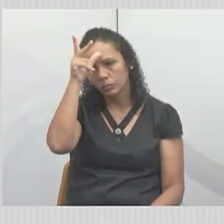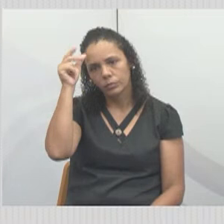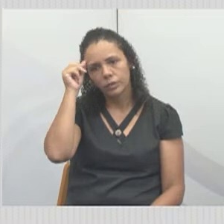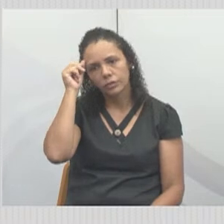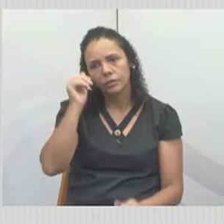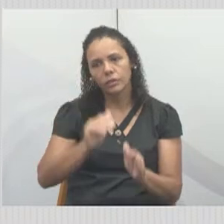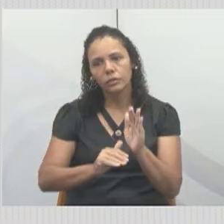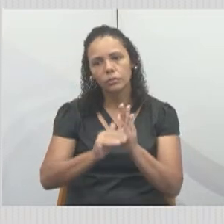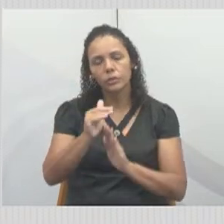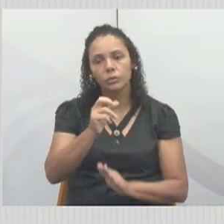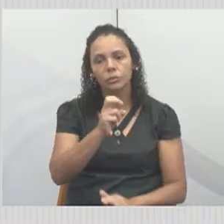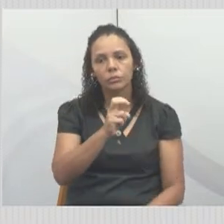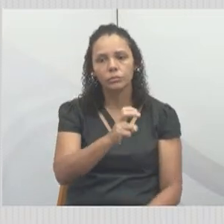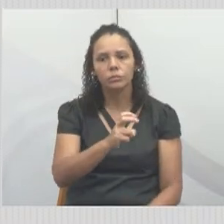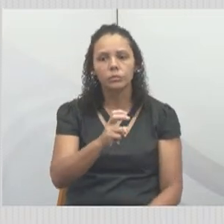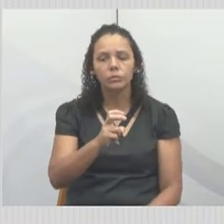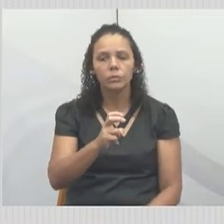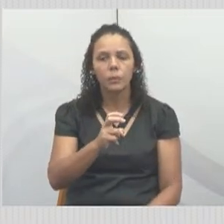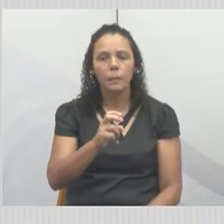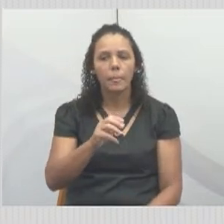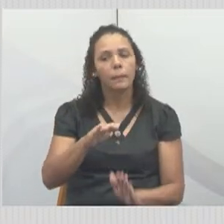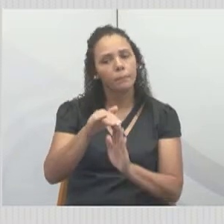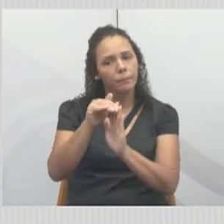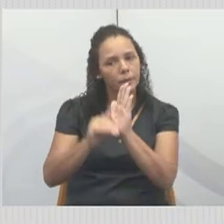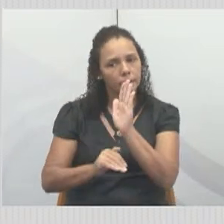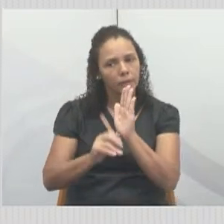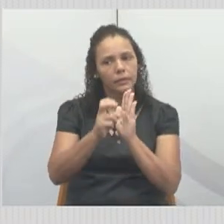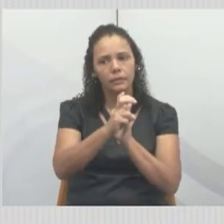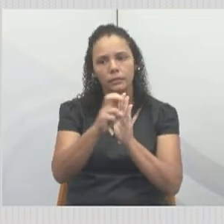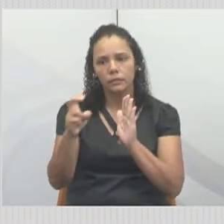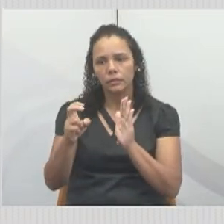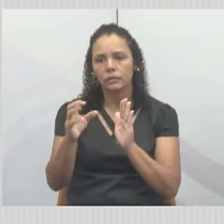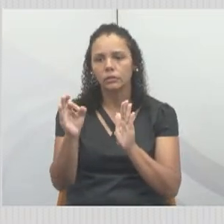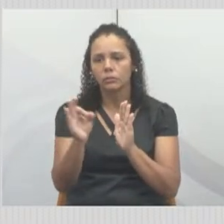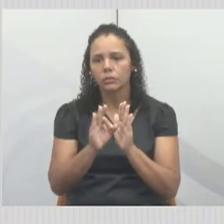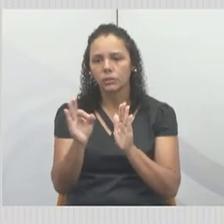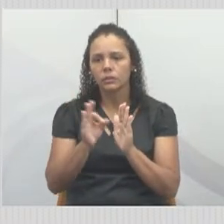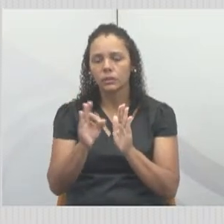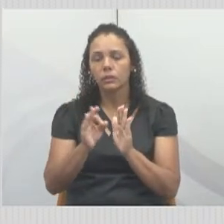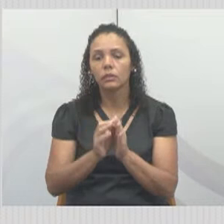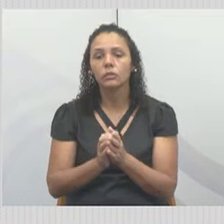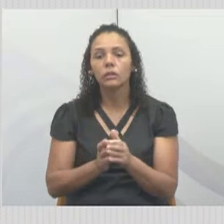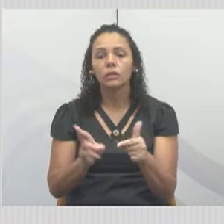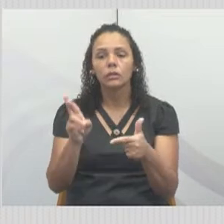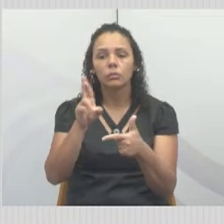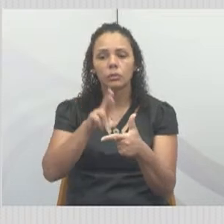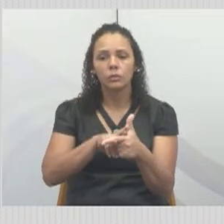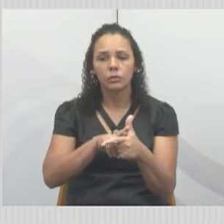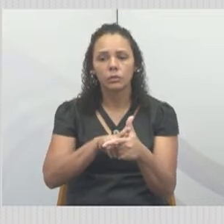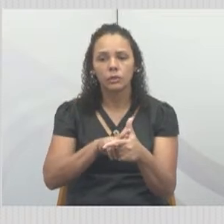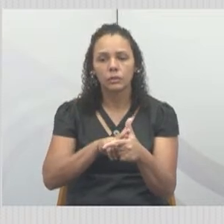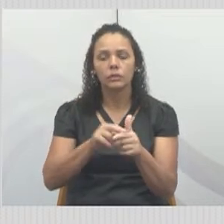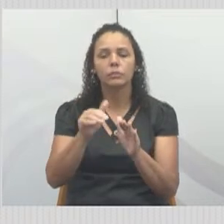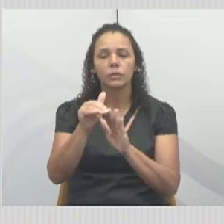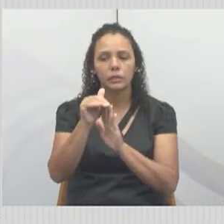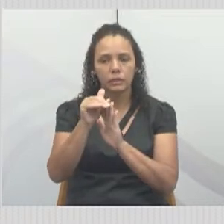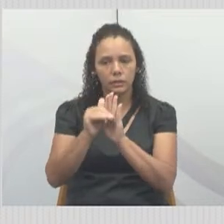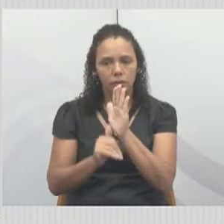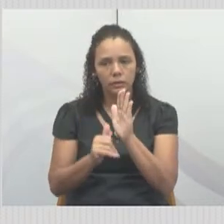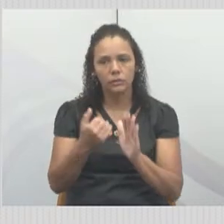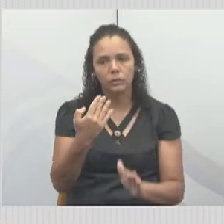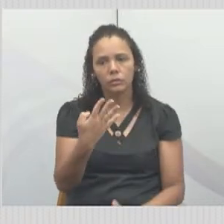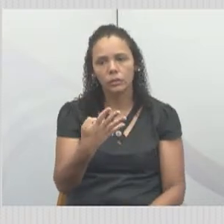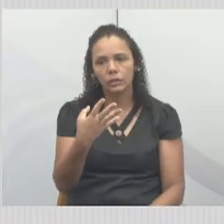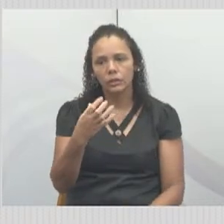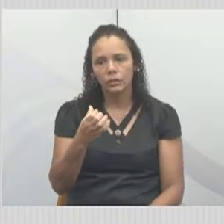4 milhões para 1,9 milhões, uma queda de 55%. Procuradoria saindo de 8 milhões e